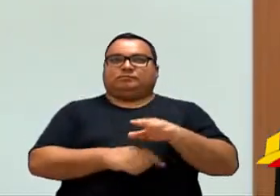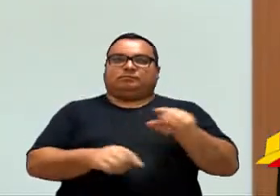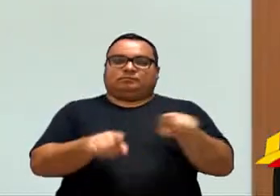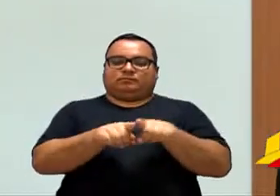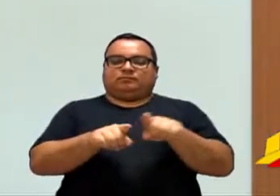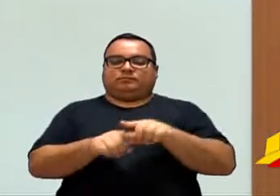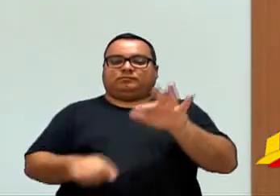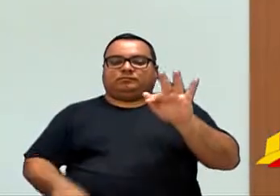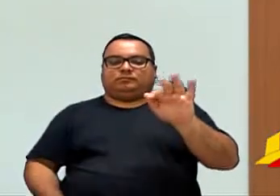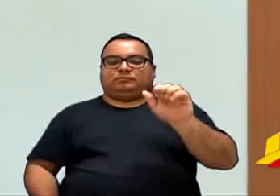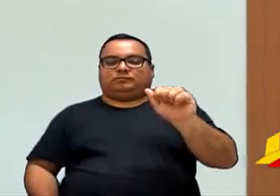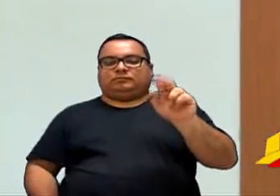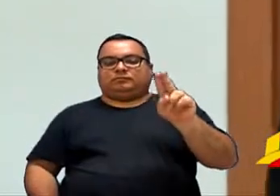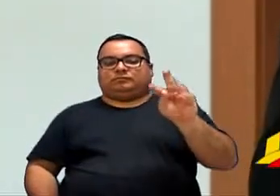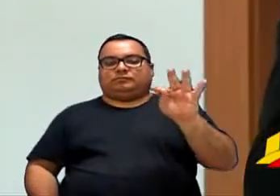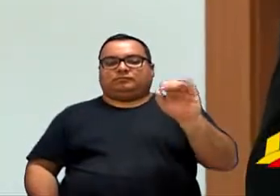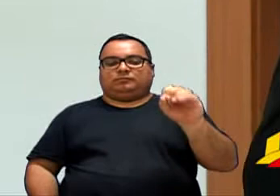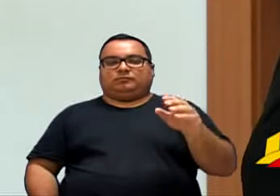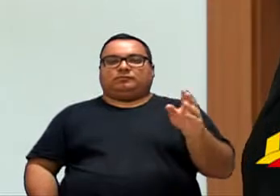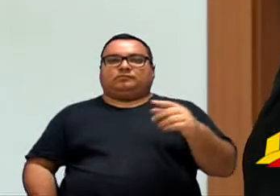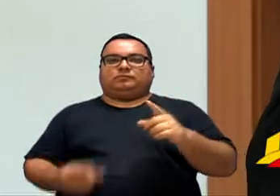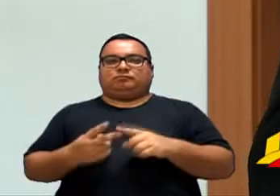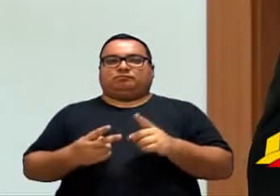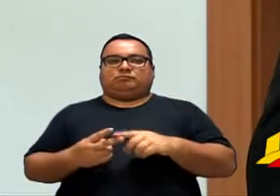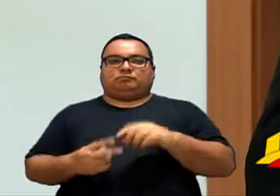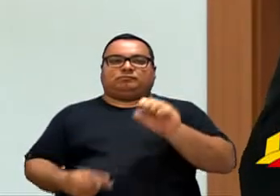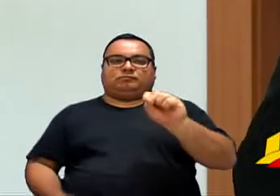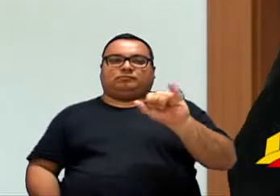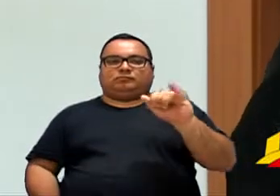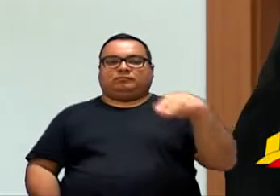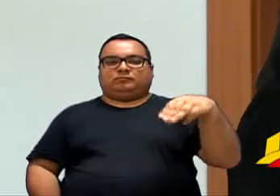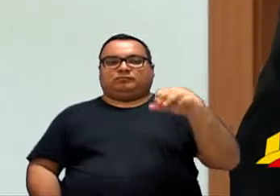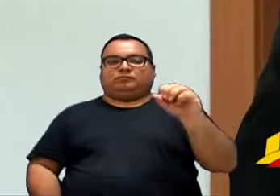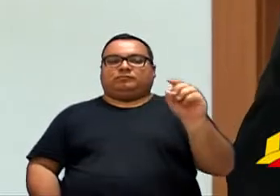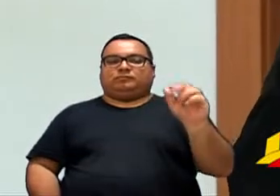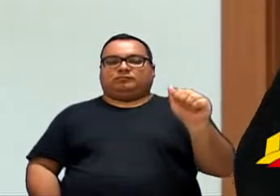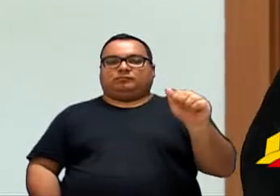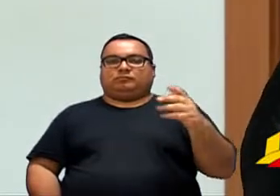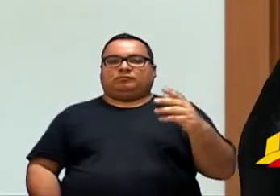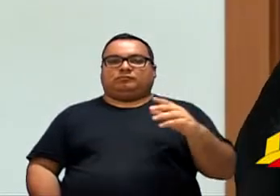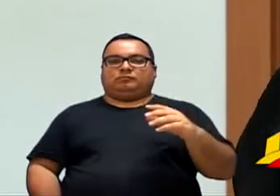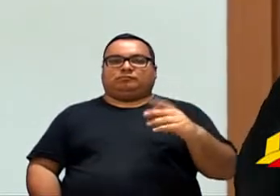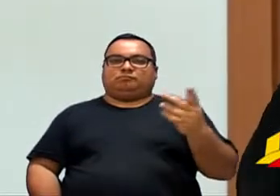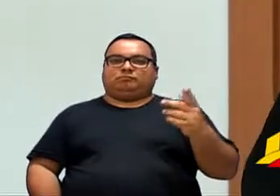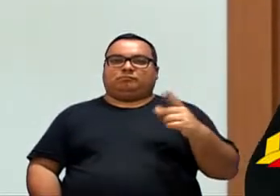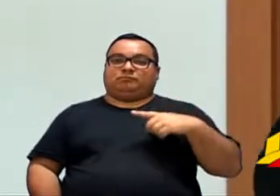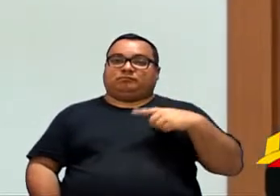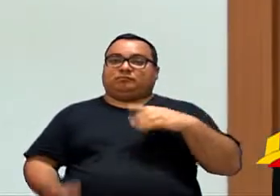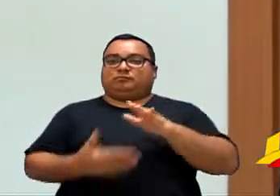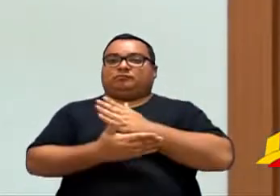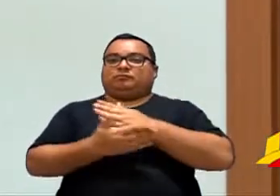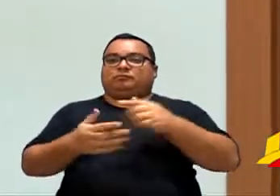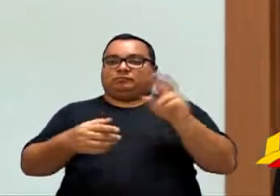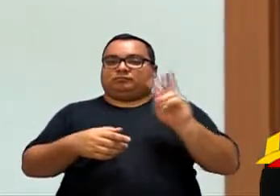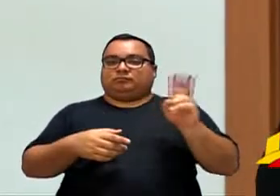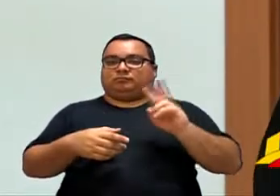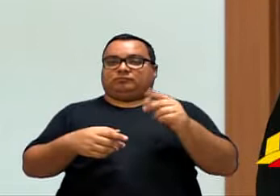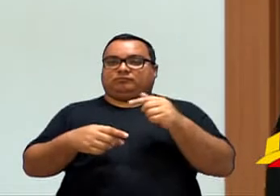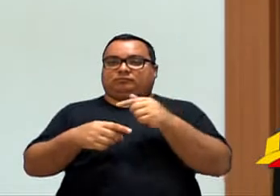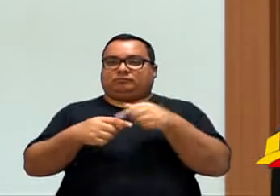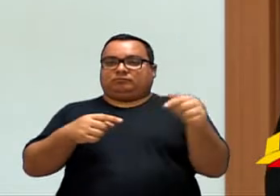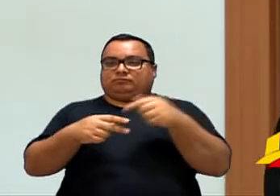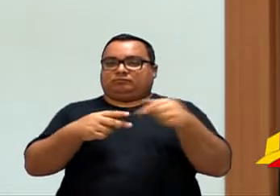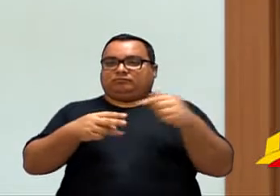doce Sempre tem alguém mas tem Vereador aqui que eu tô atrás do vereador faz três semanas para ver qual o posicionamento